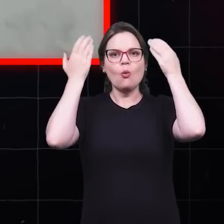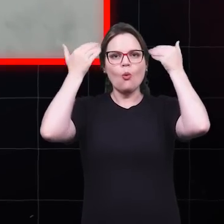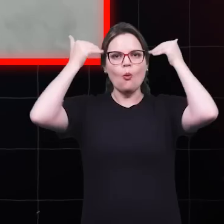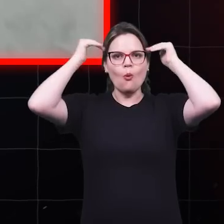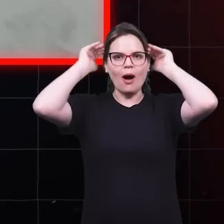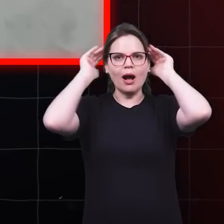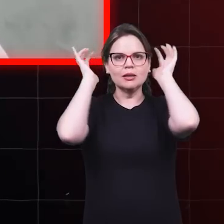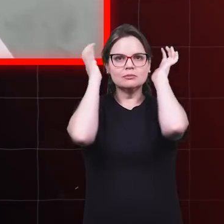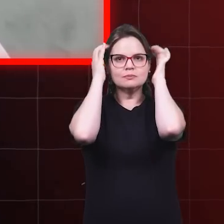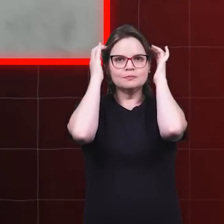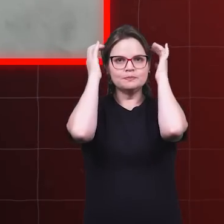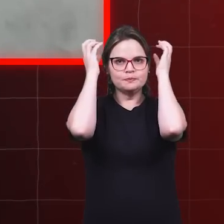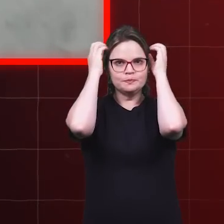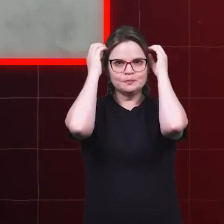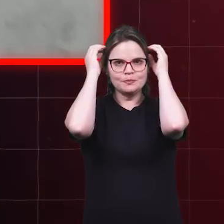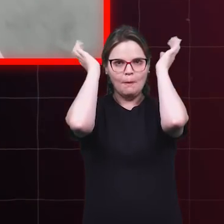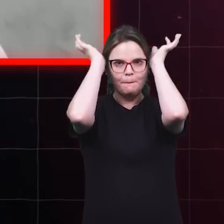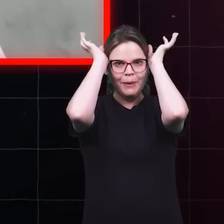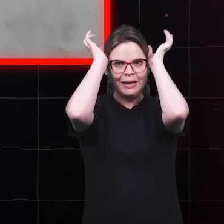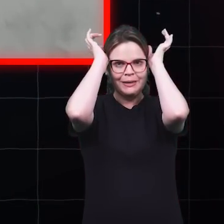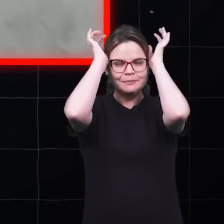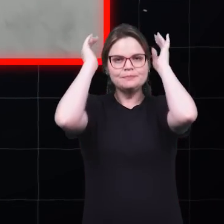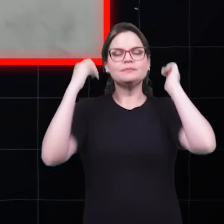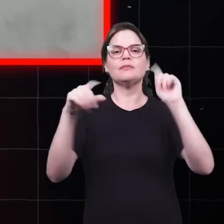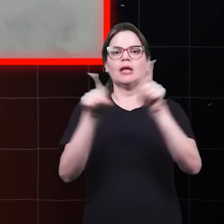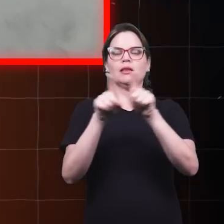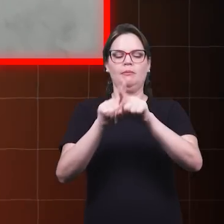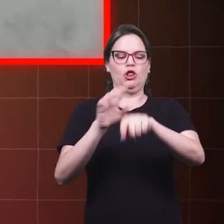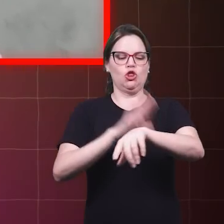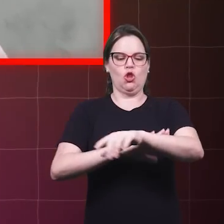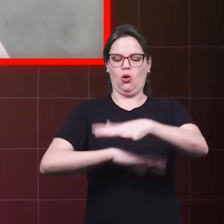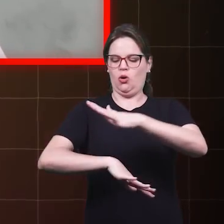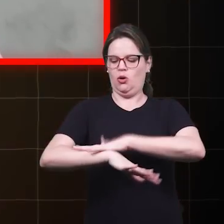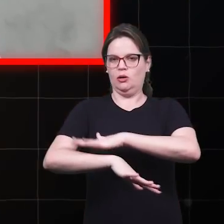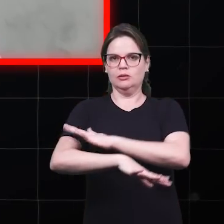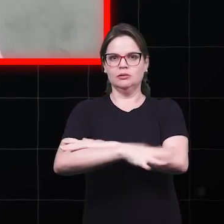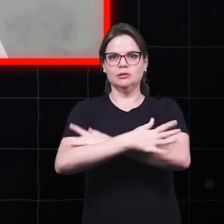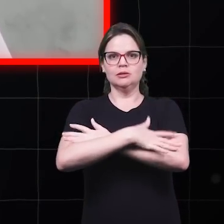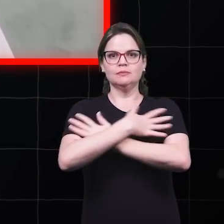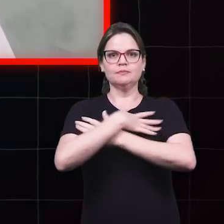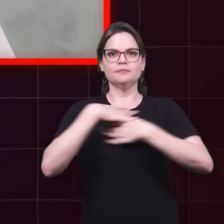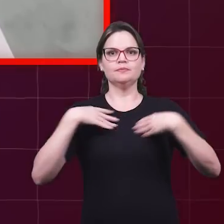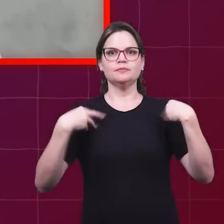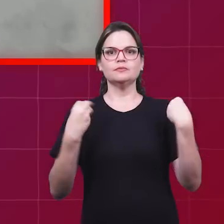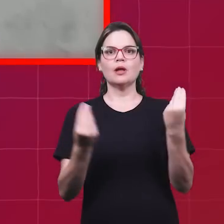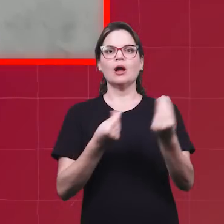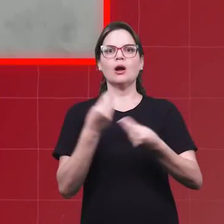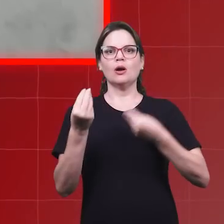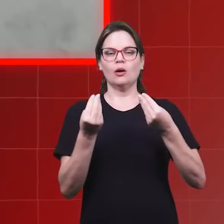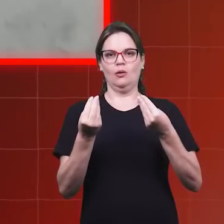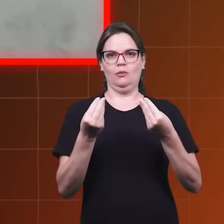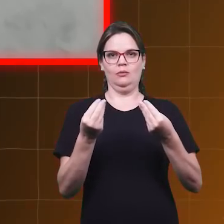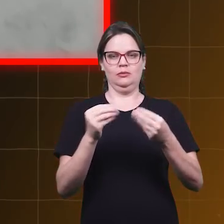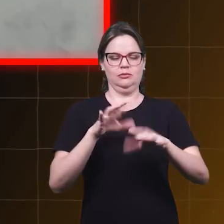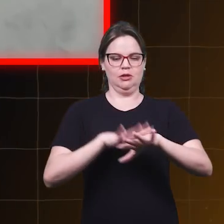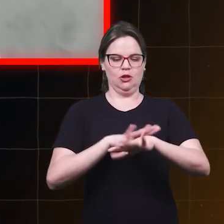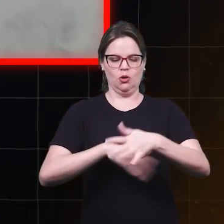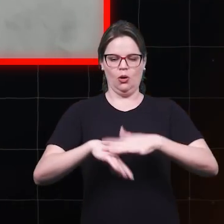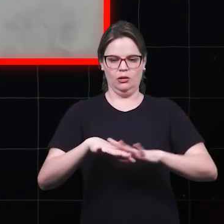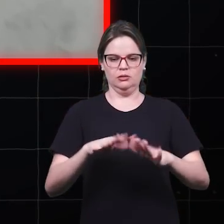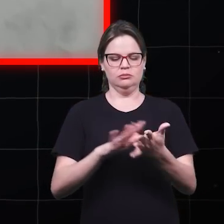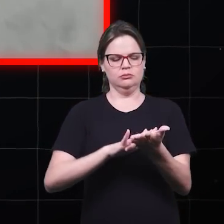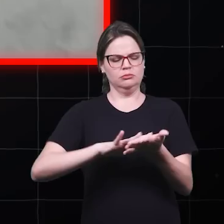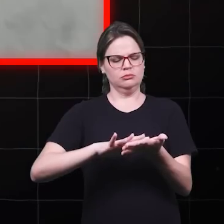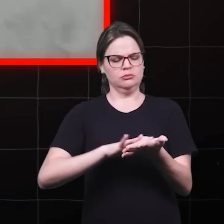E temos a informação tátil. A informação tátil, ela é distribuída pelos receptores do nosso corpo. Ali